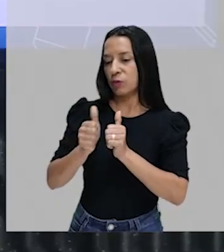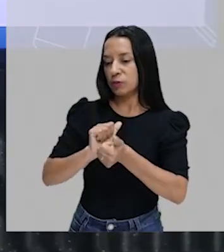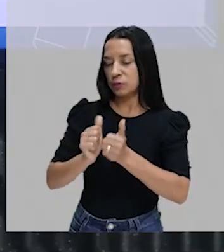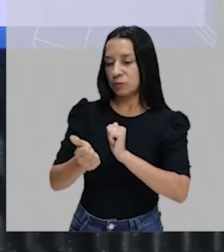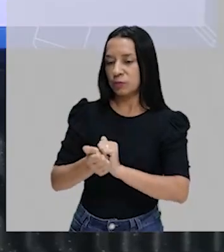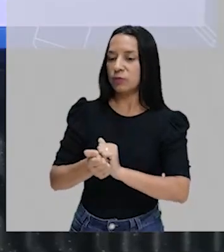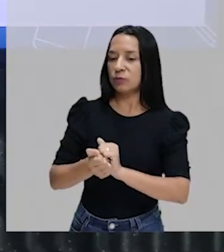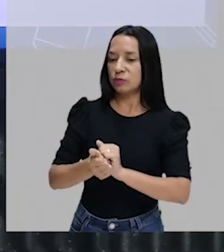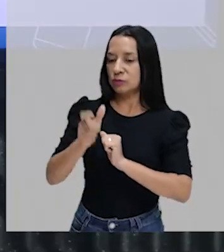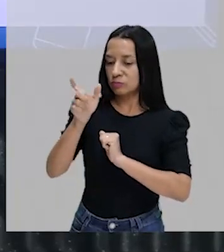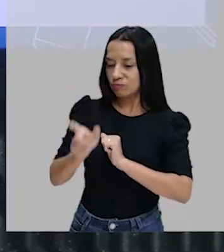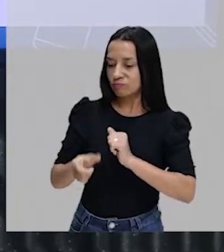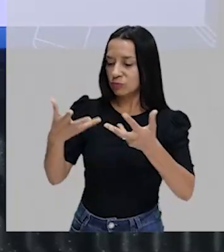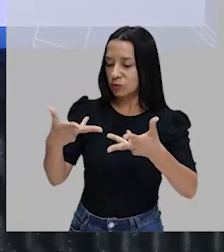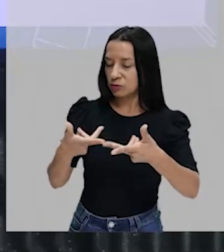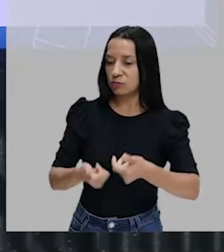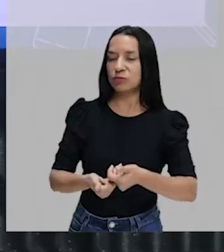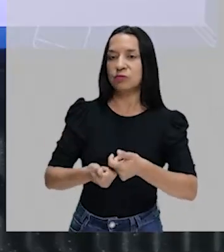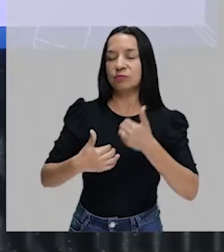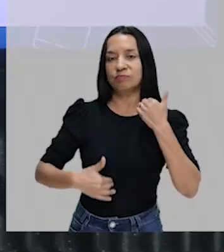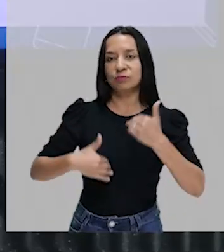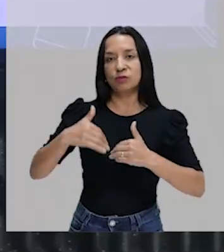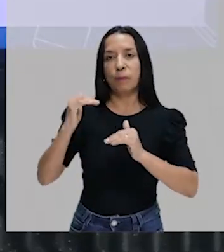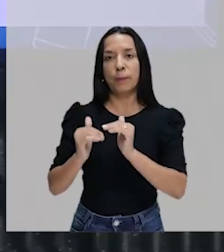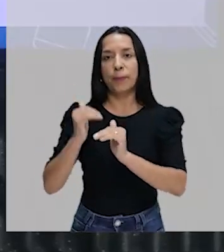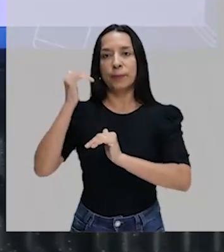físicas no nível mais elevado possível.